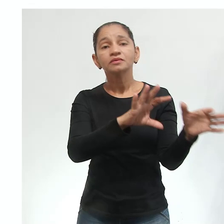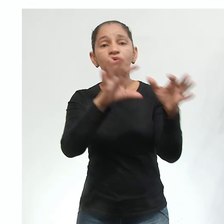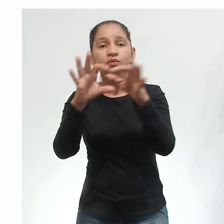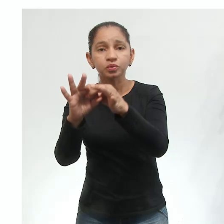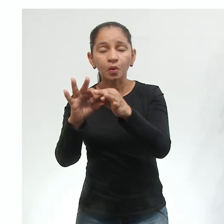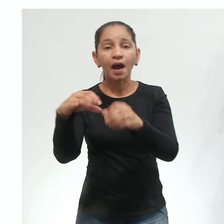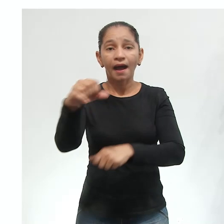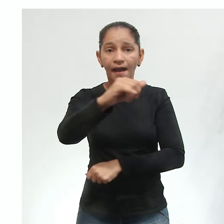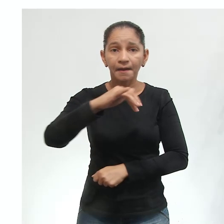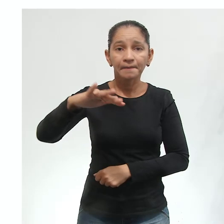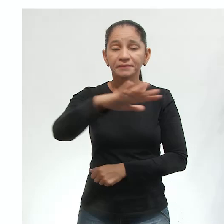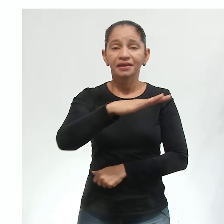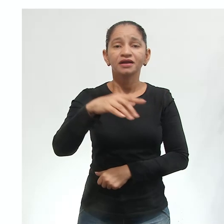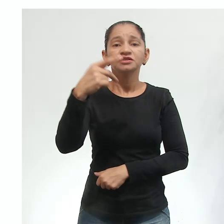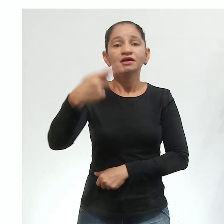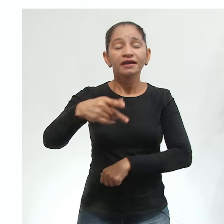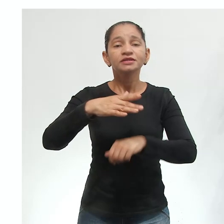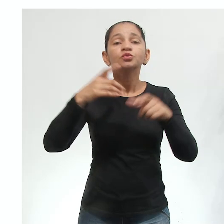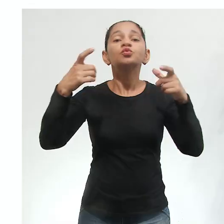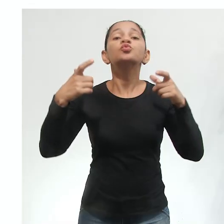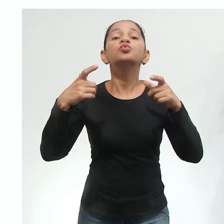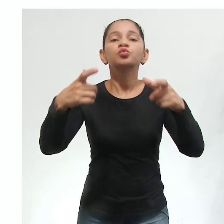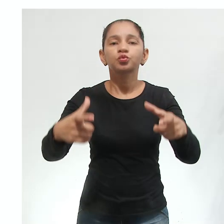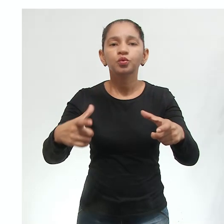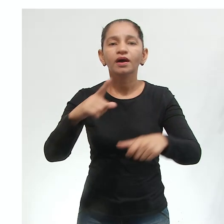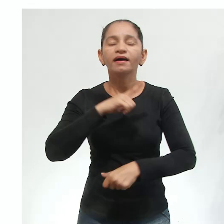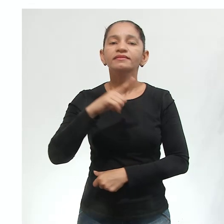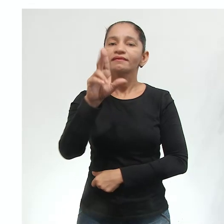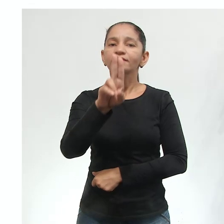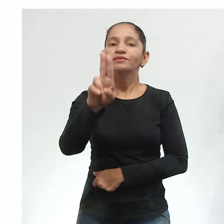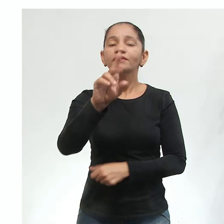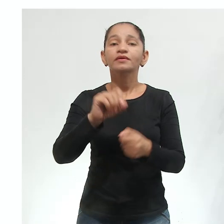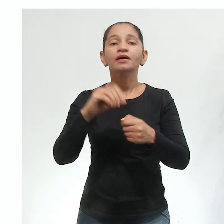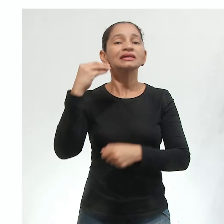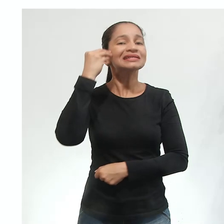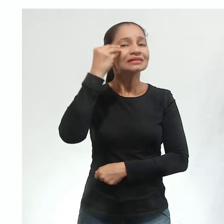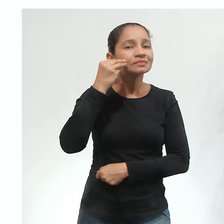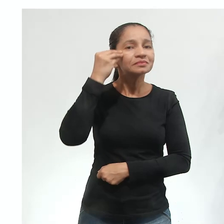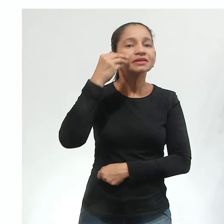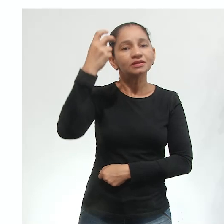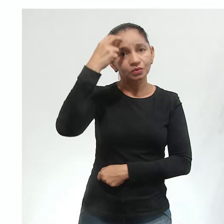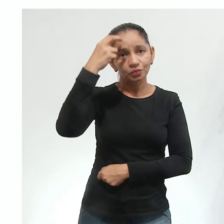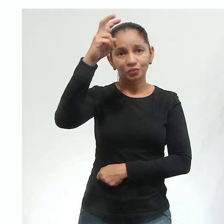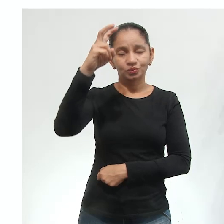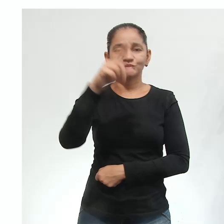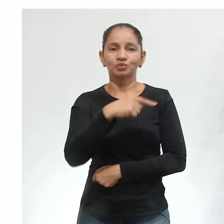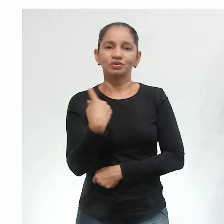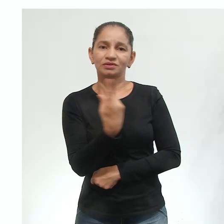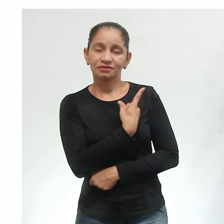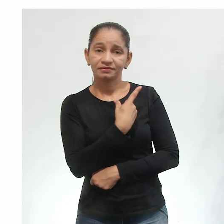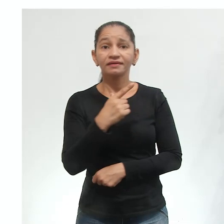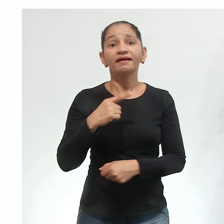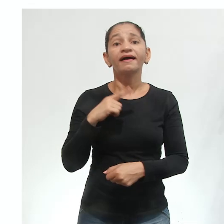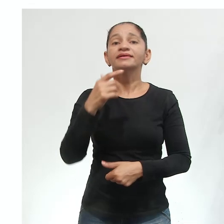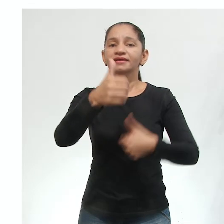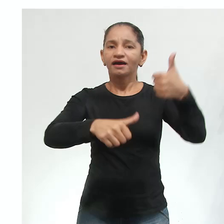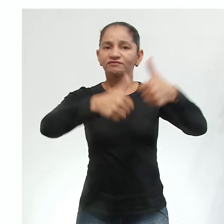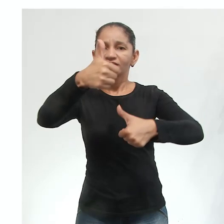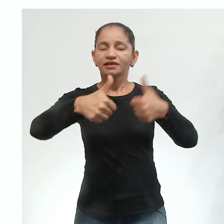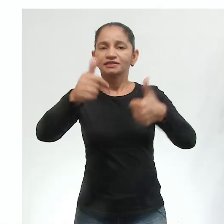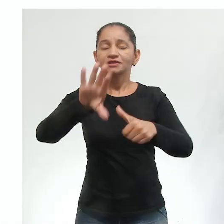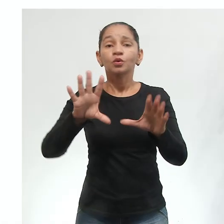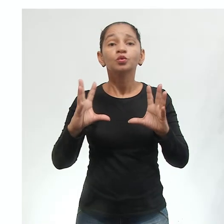criar ambientes que valorizem a participação, a criatividade e as experiências culturais dos estudantes. Essa é a